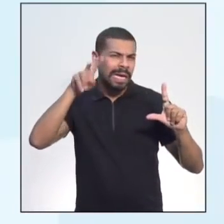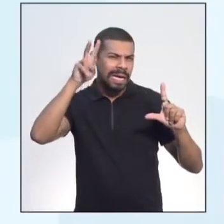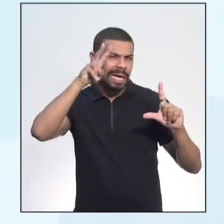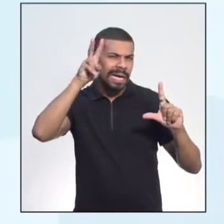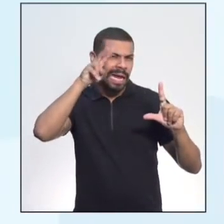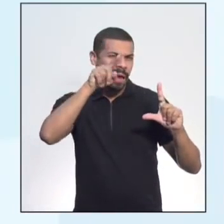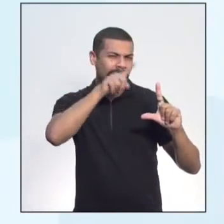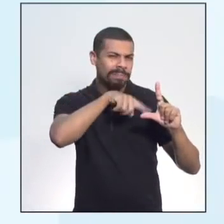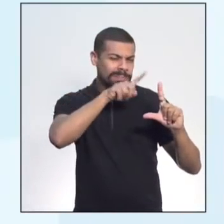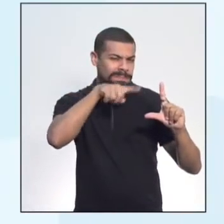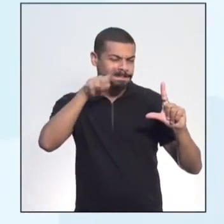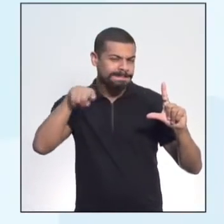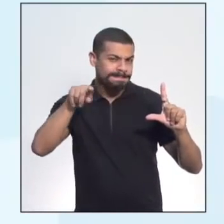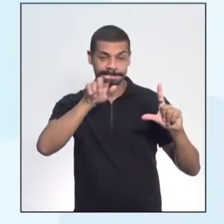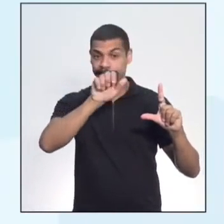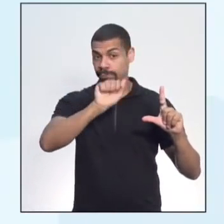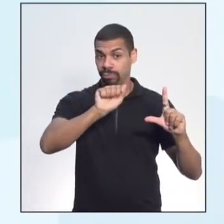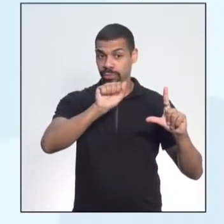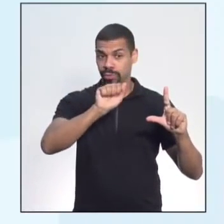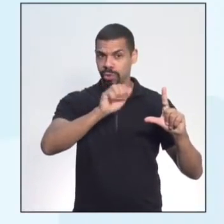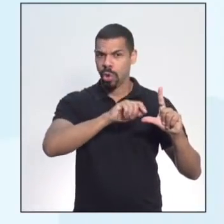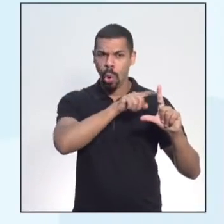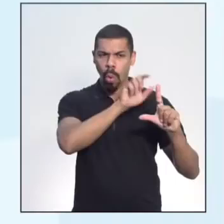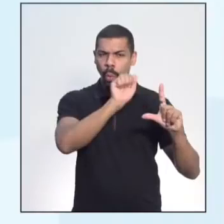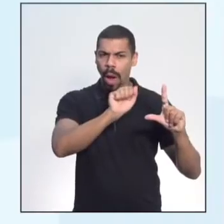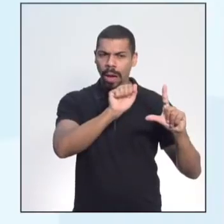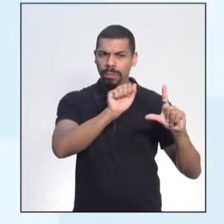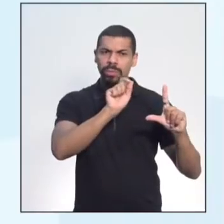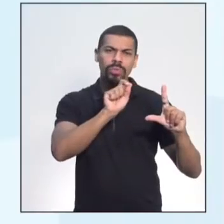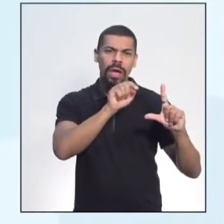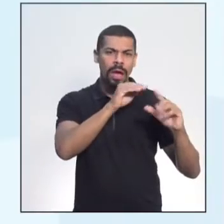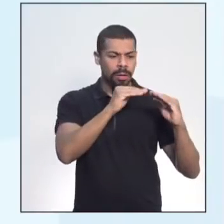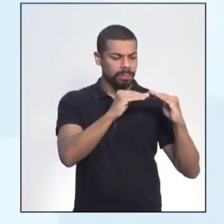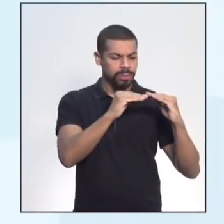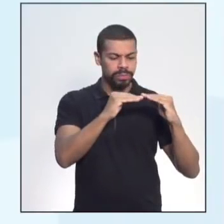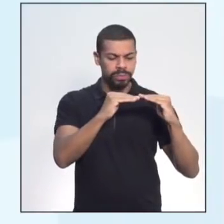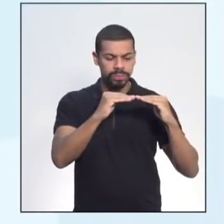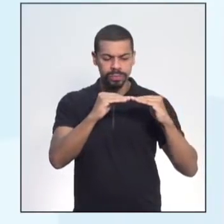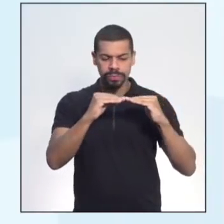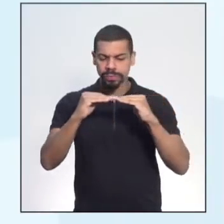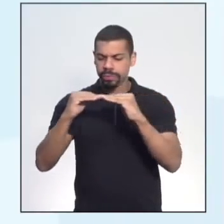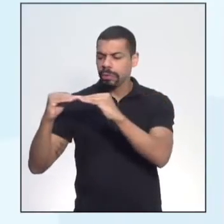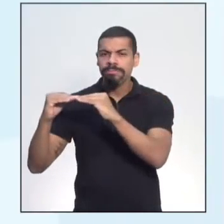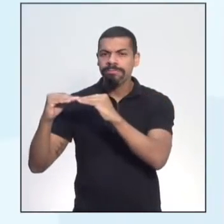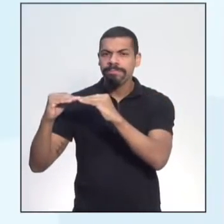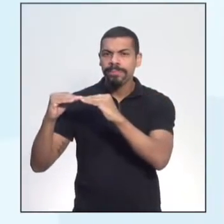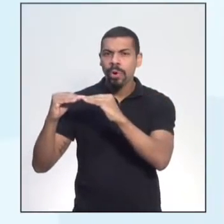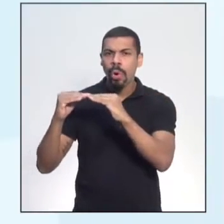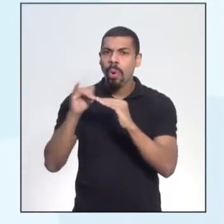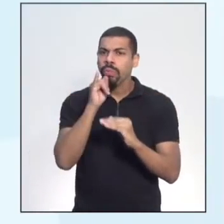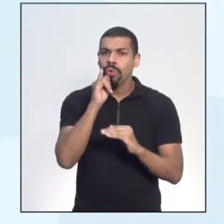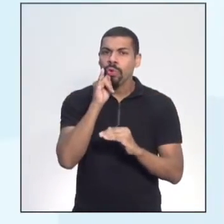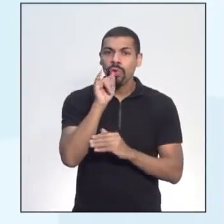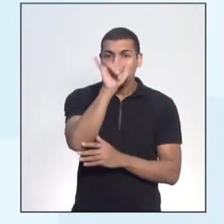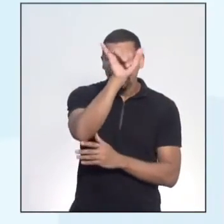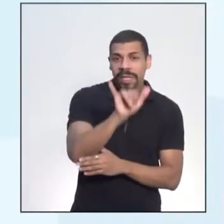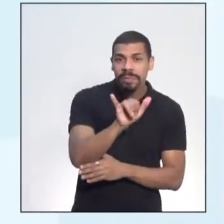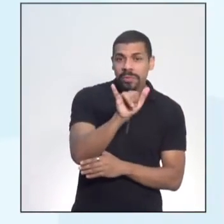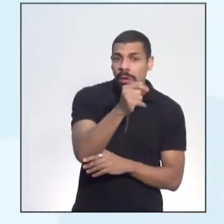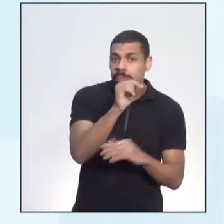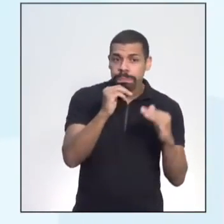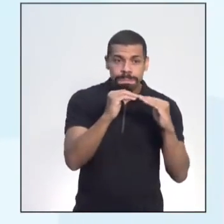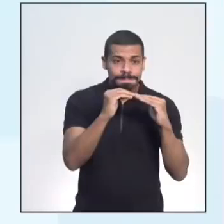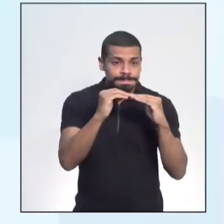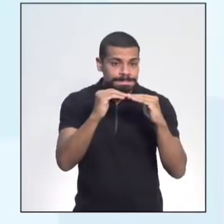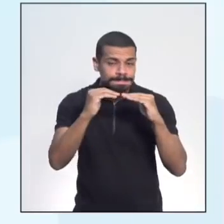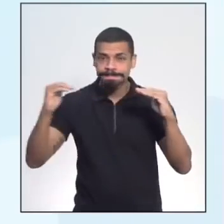da aula passada, o seu gráfico do A é a função constante, é aquele onde o valor do y é fixo, não